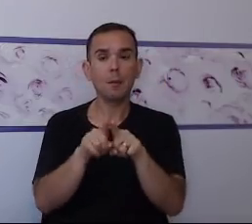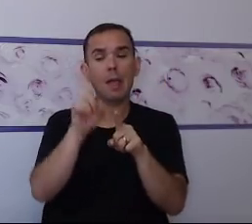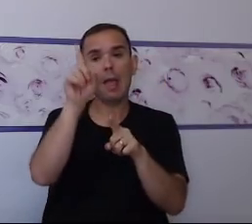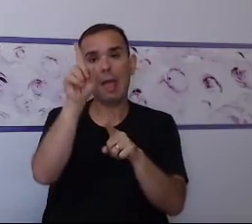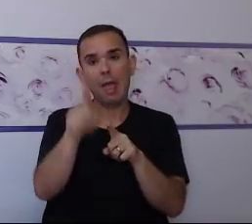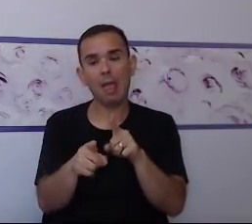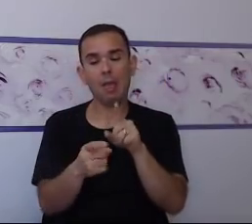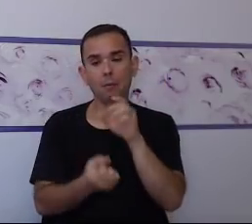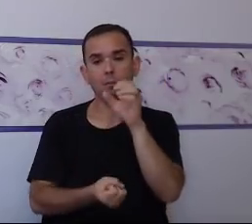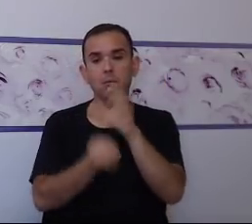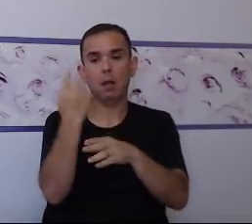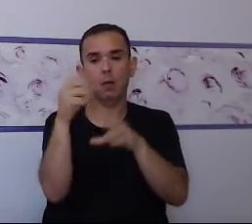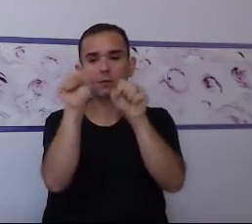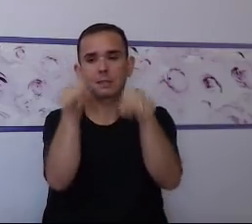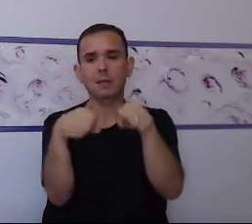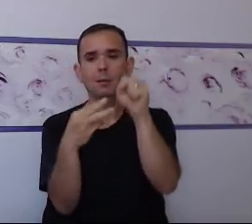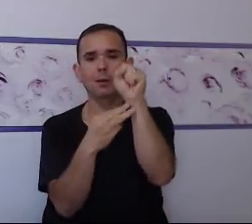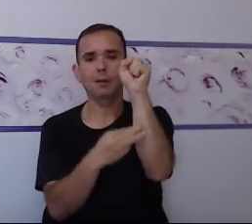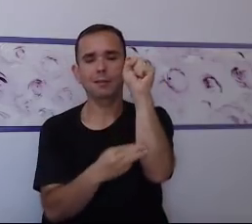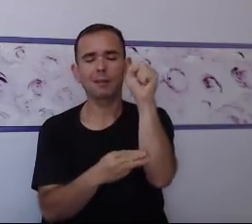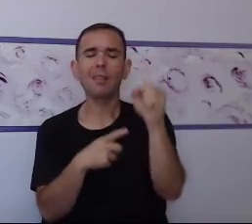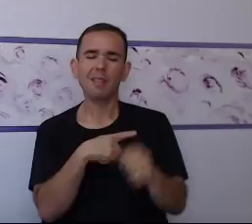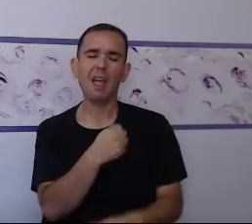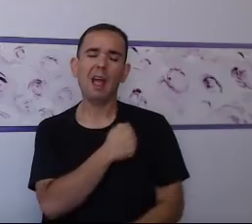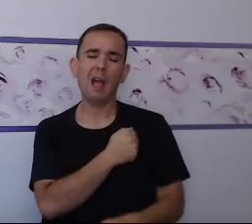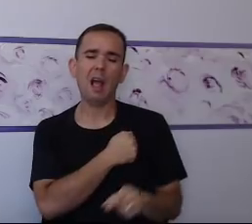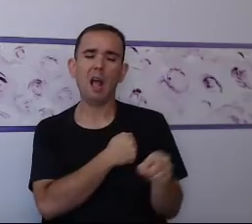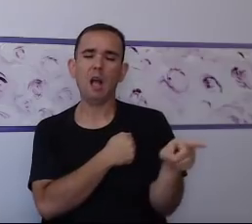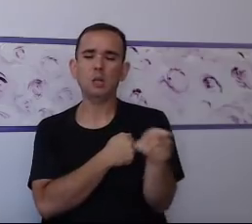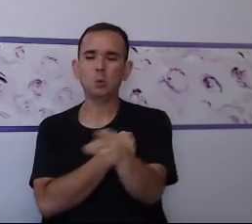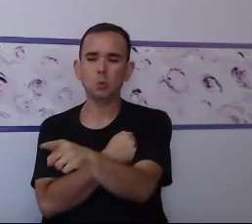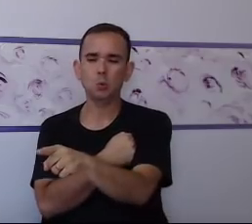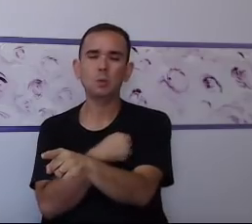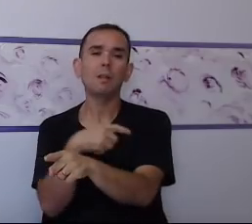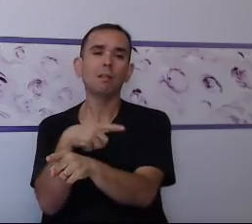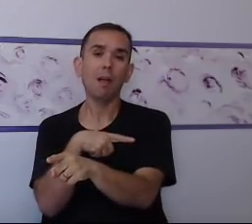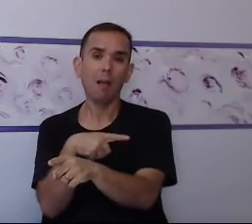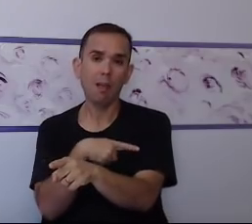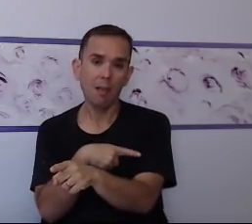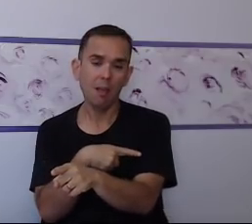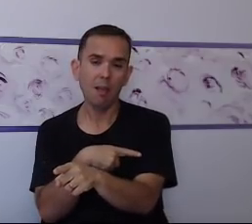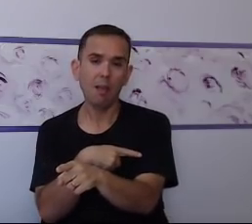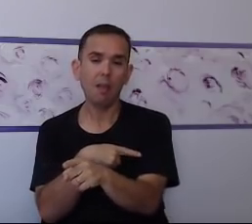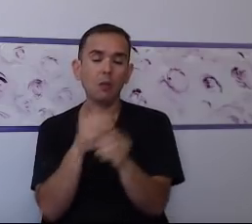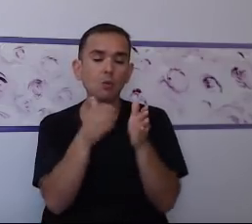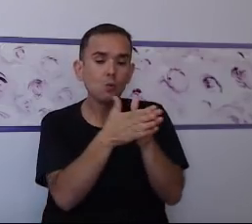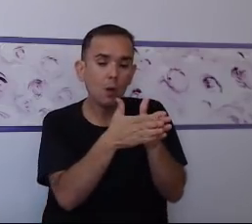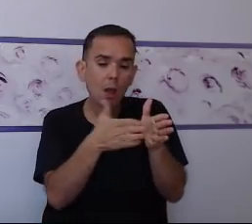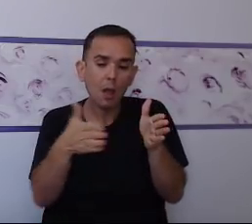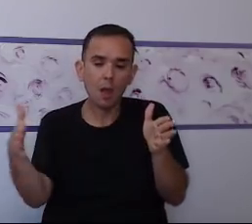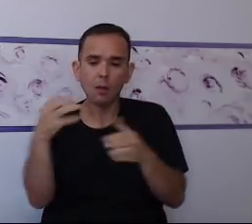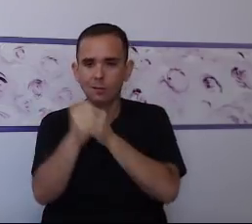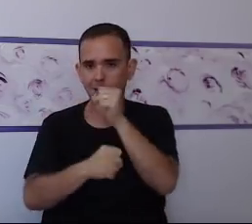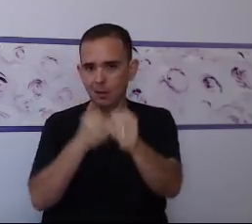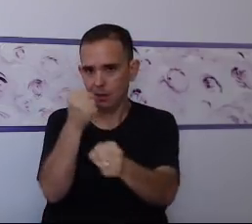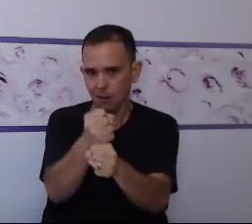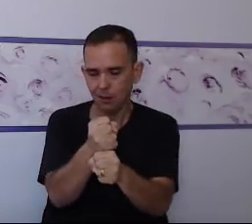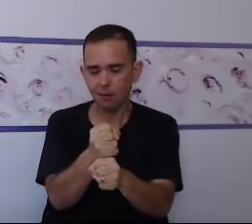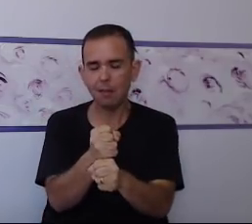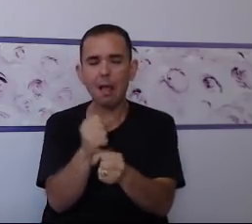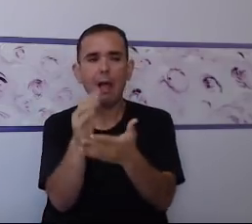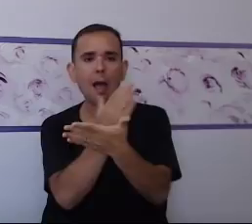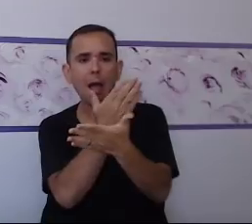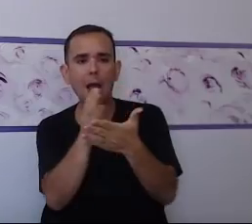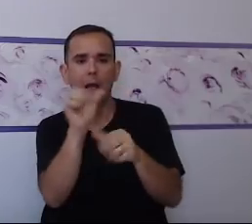acomete o sistema muscular. Nós temos alunos que possuem, no decorrer do ano,